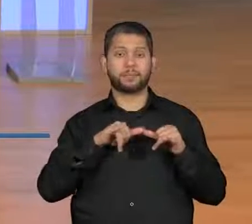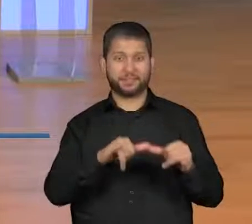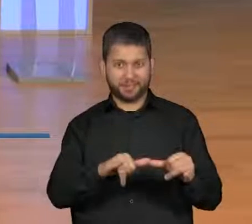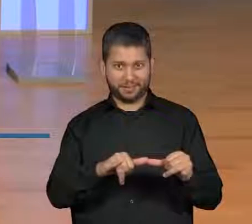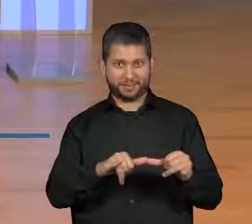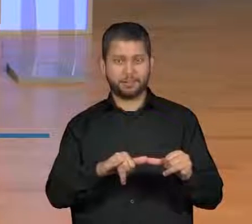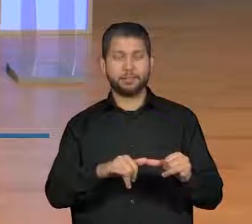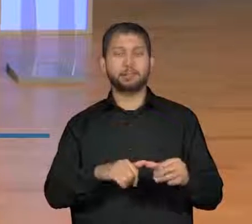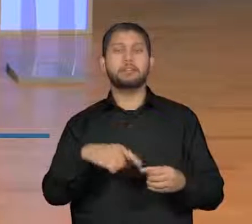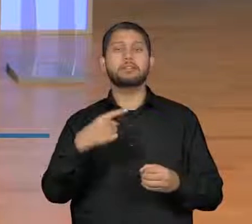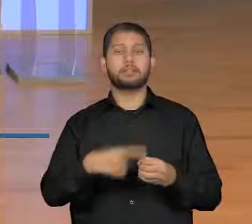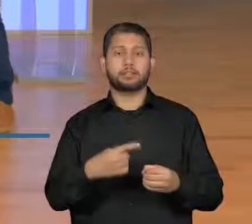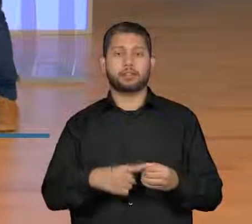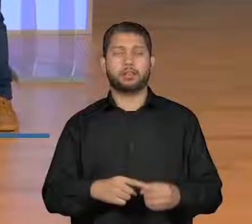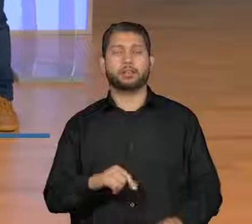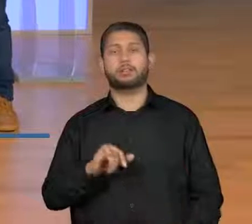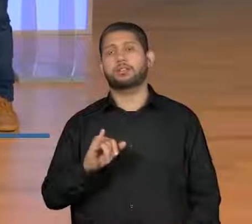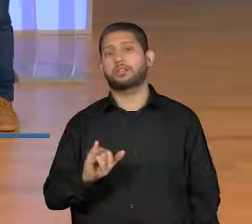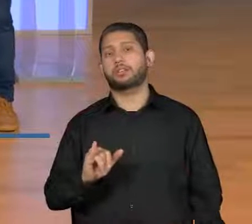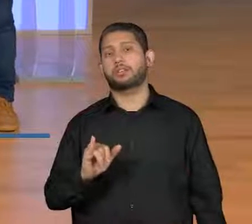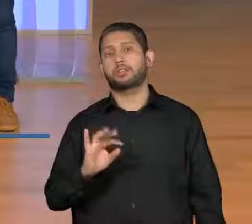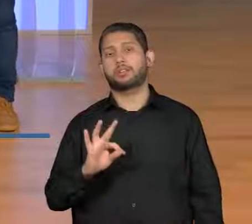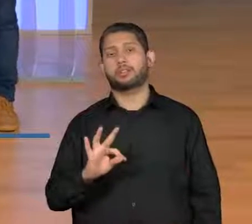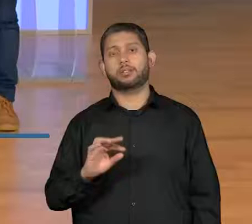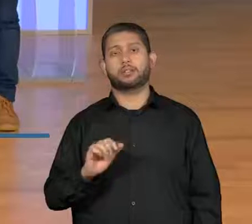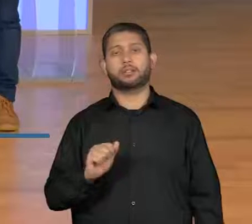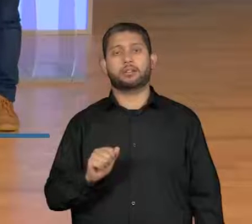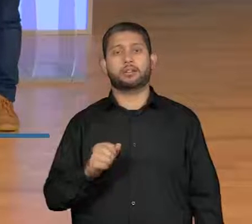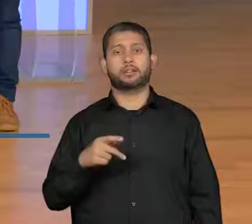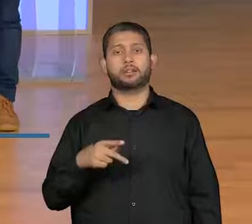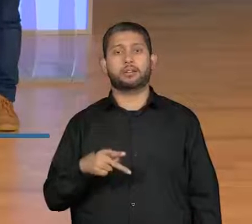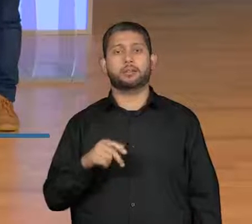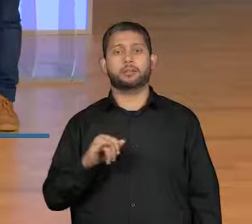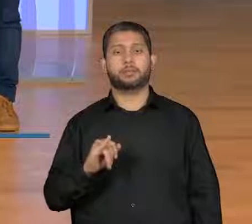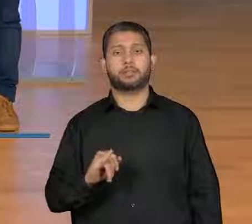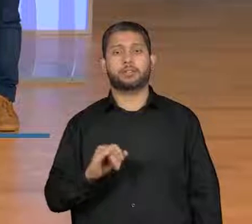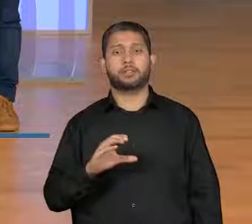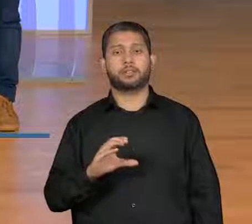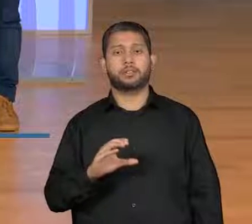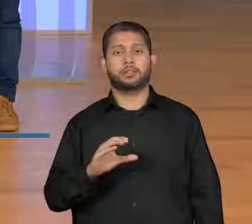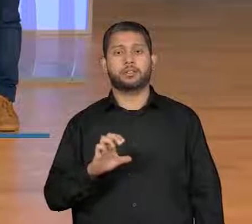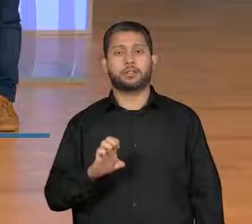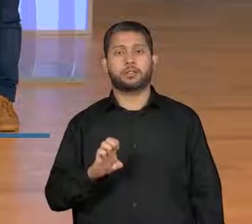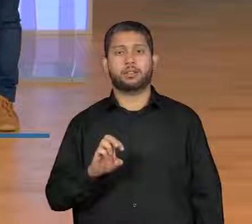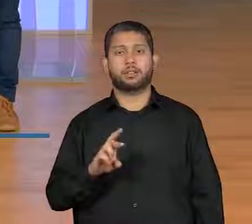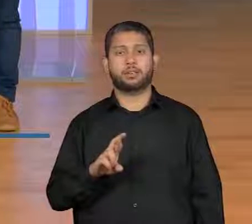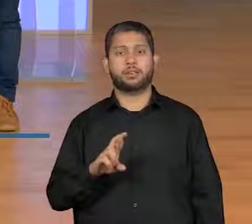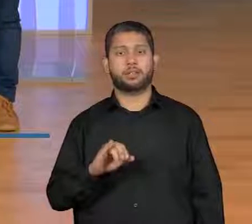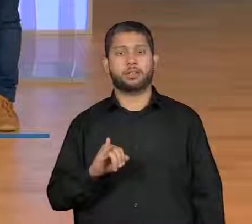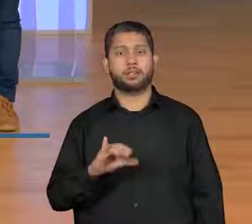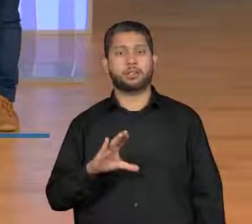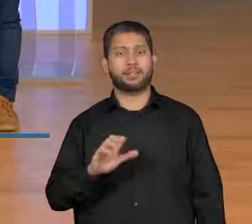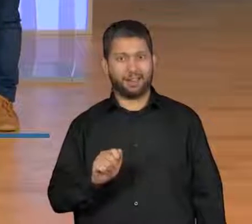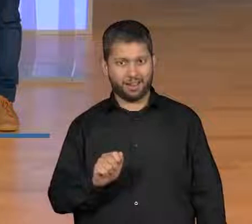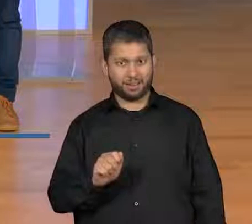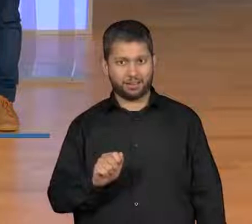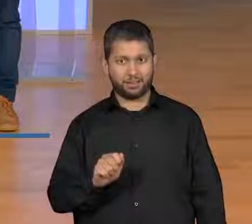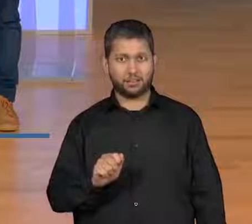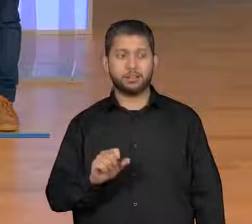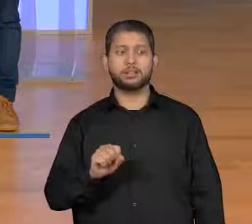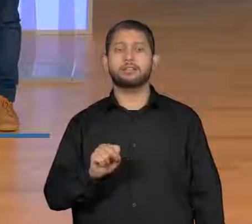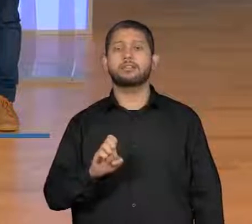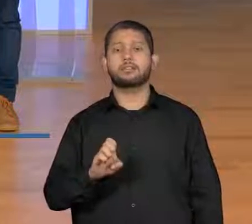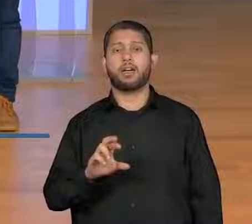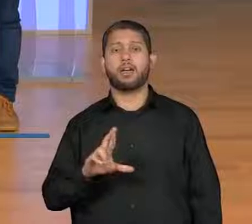na cidade de Itapecerica da Serra. E um corredor inteiro do supermercado tem muitas